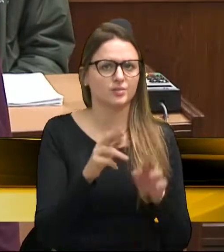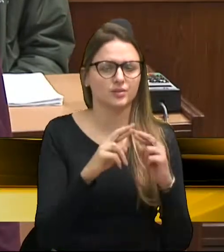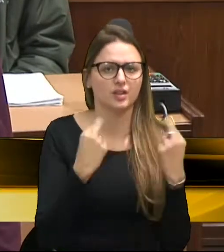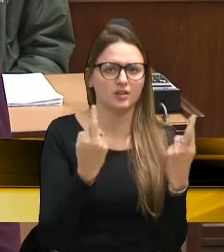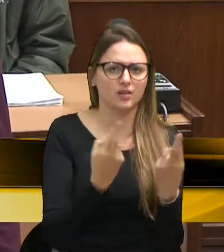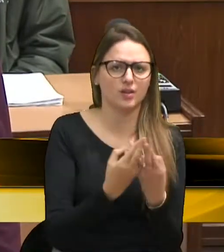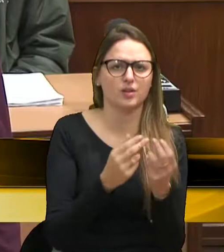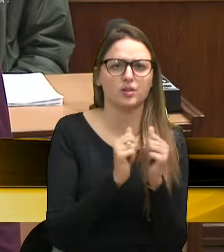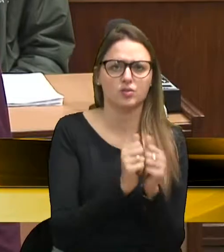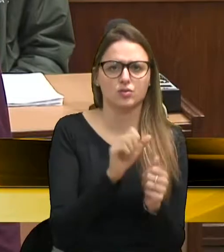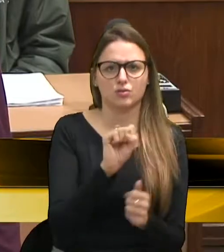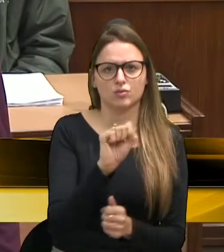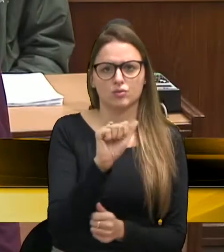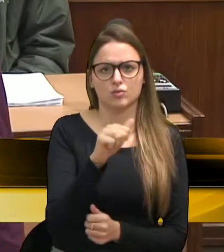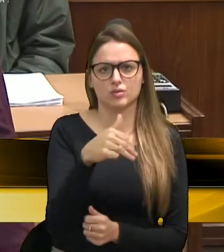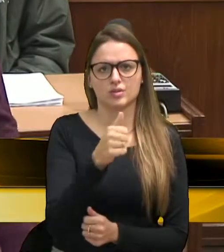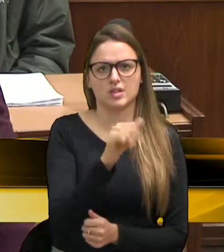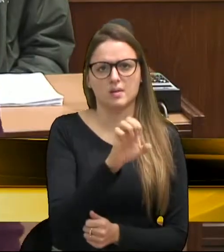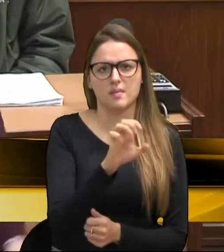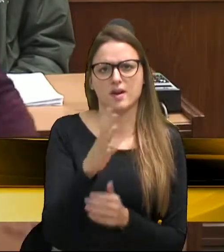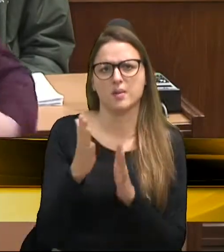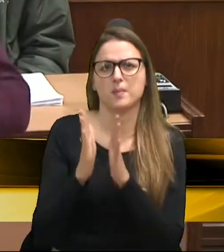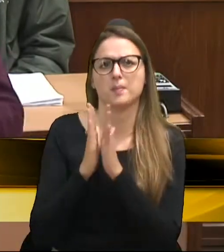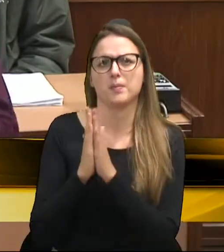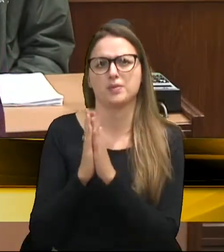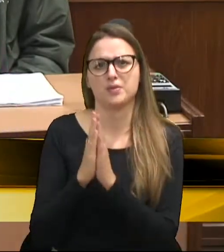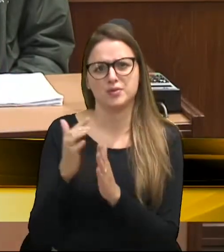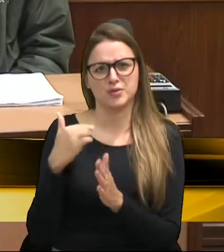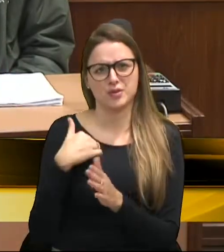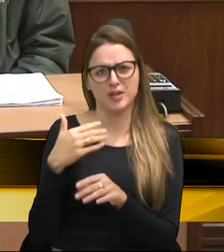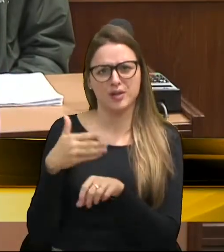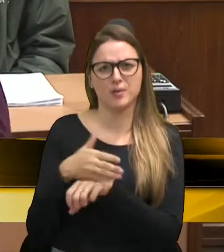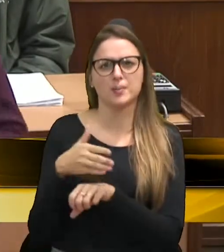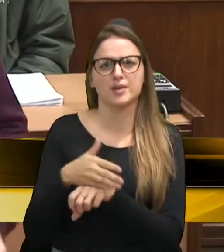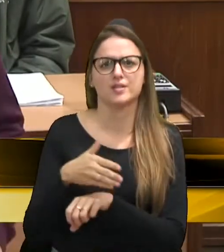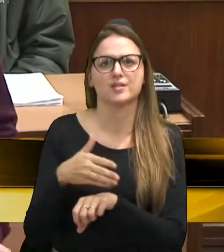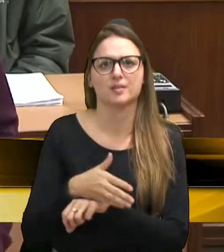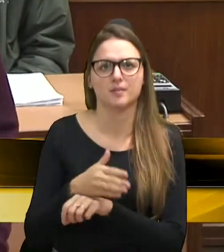o Samay, pelo amor de Deus, eu estava junto.